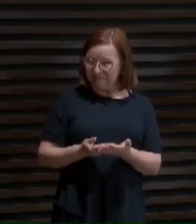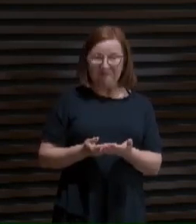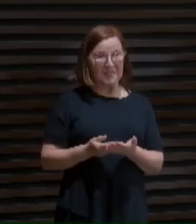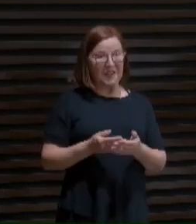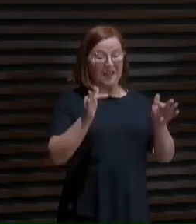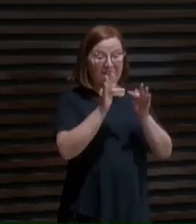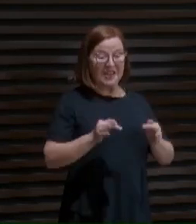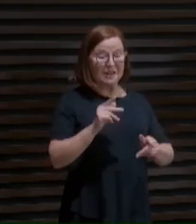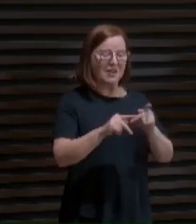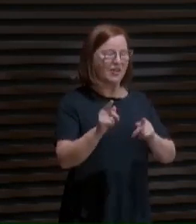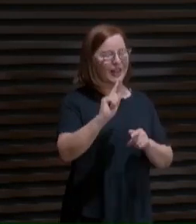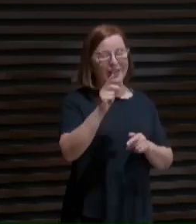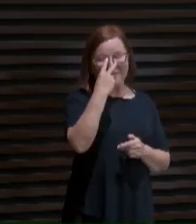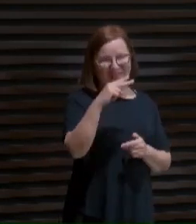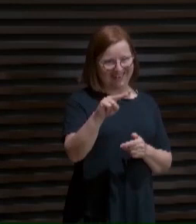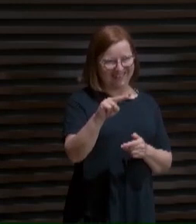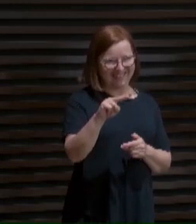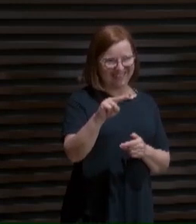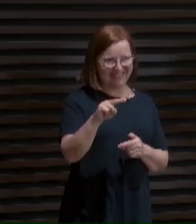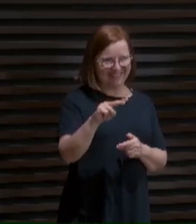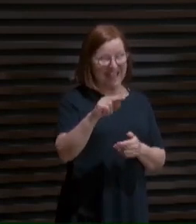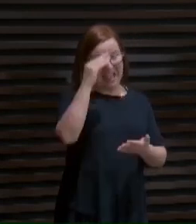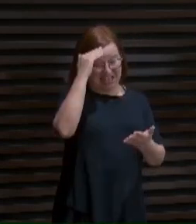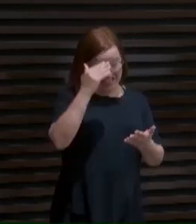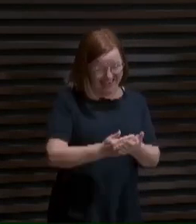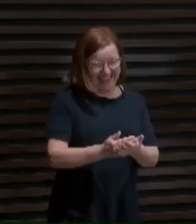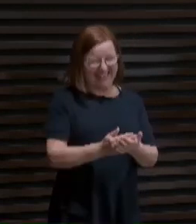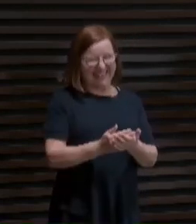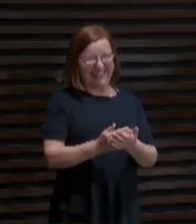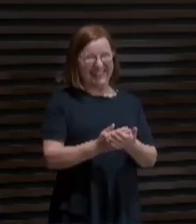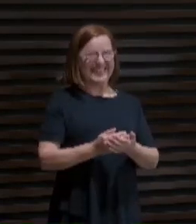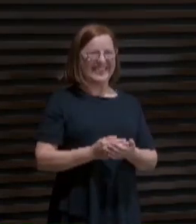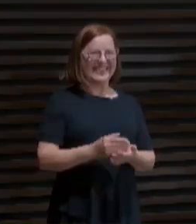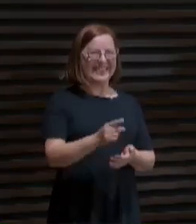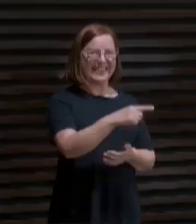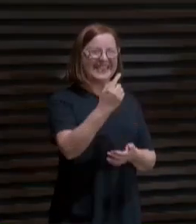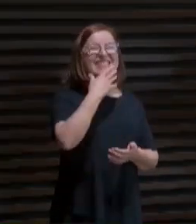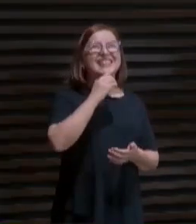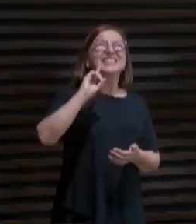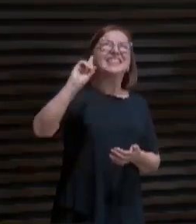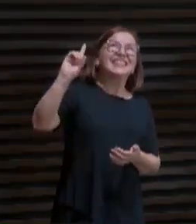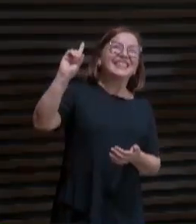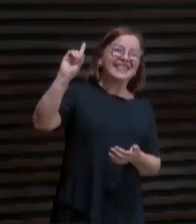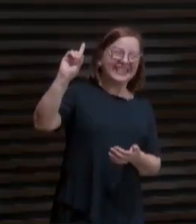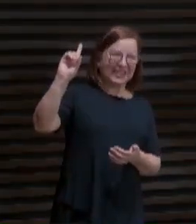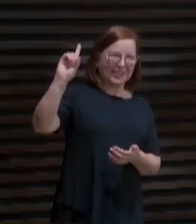Bem-aventurados os que não viram e creram. Nosso Pai,